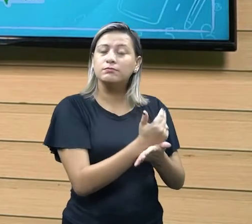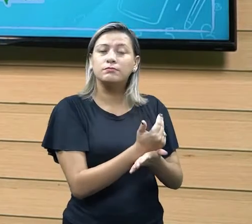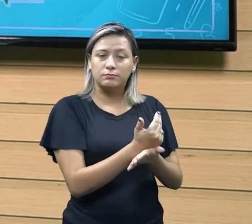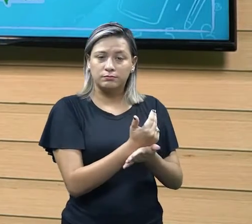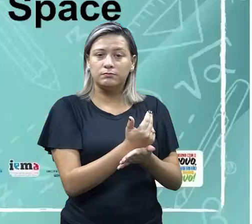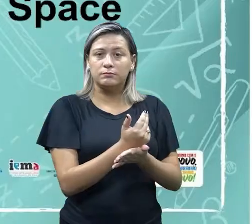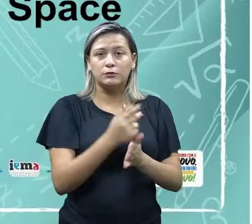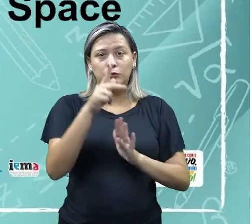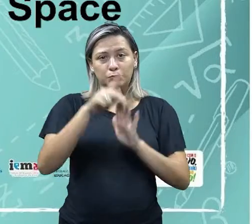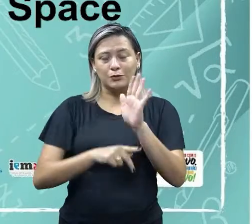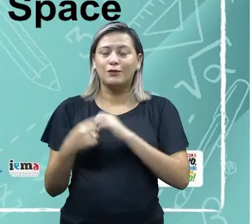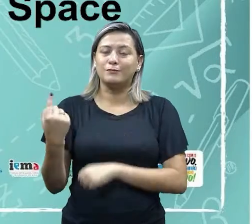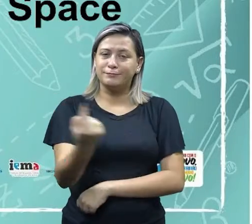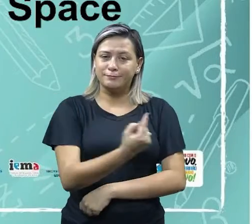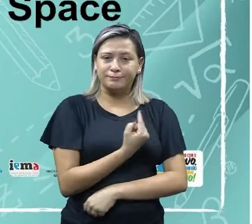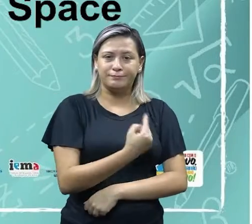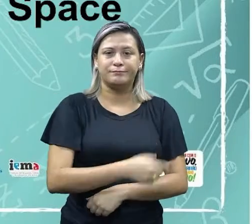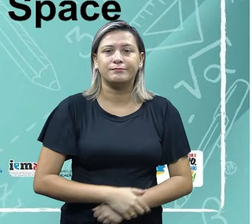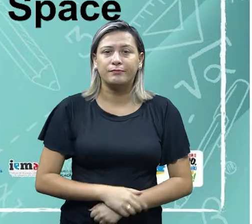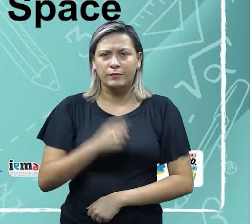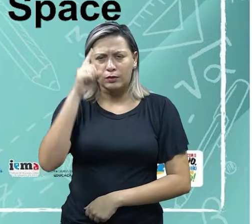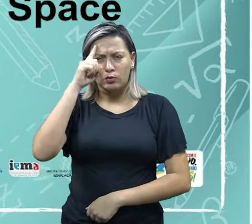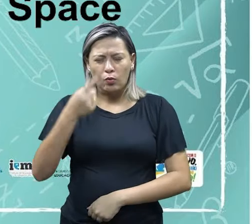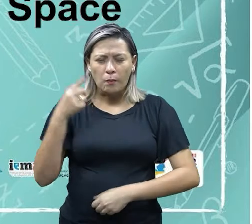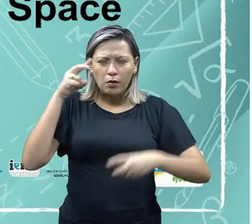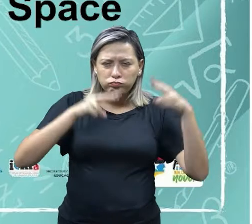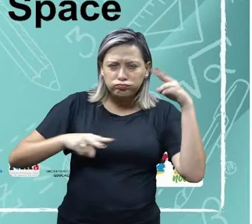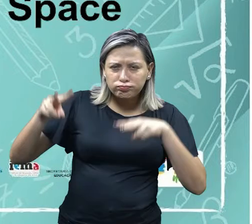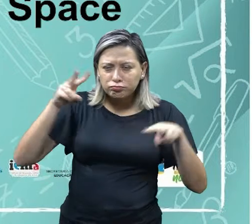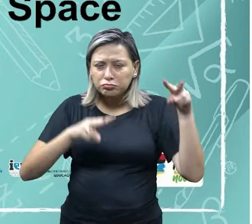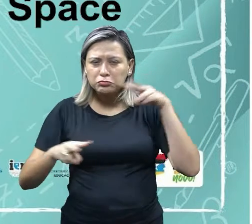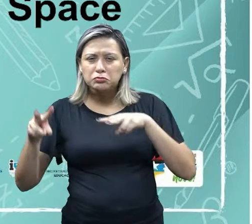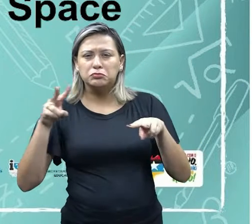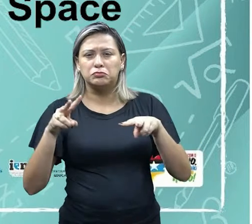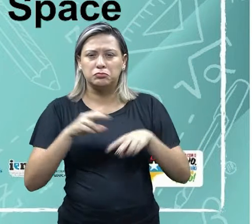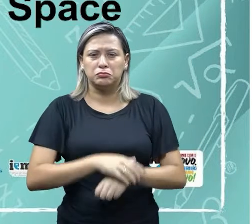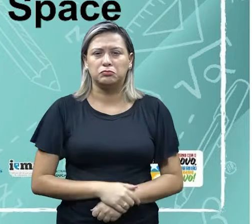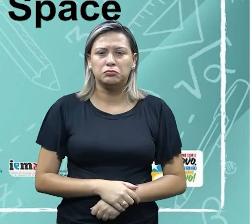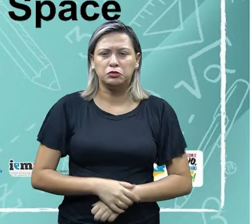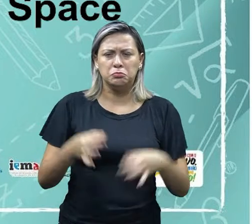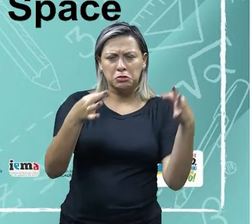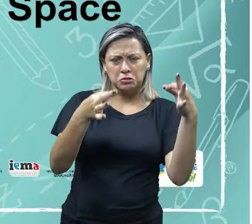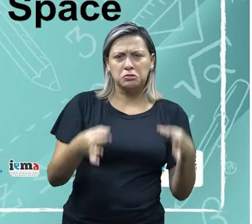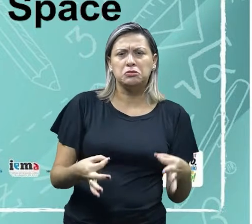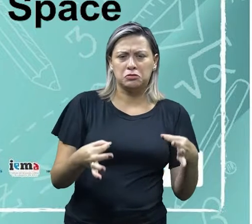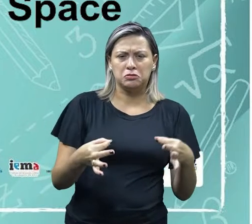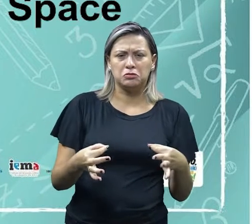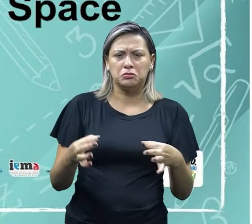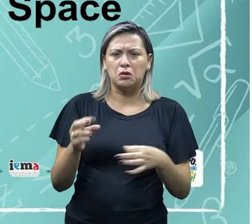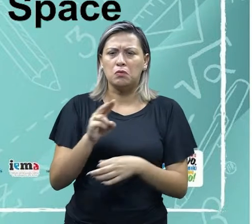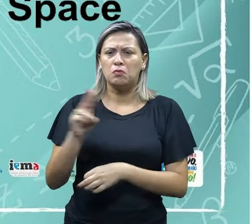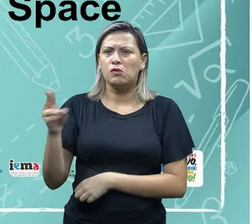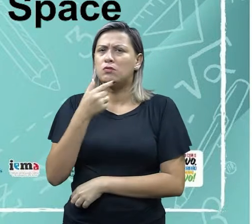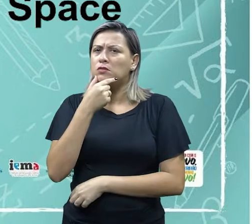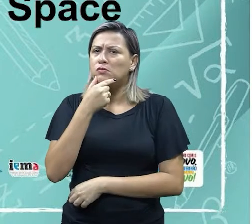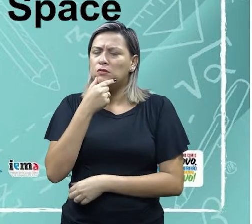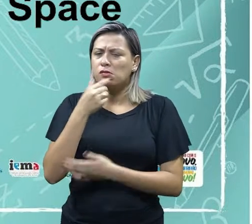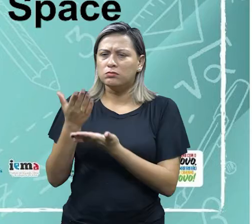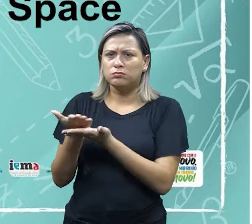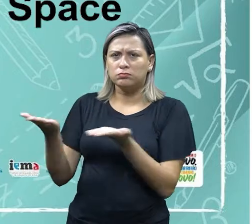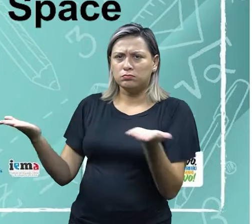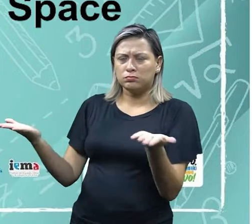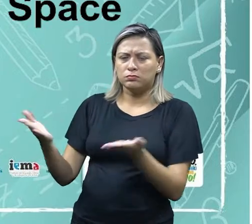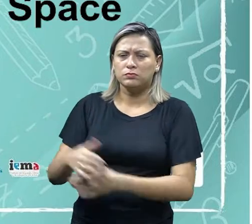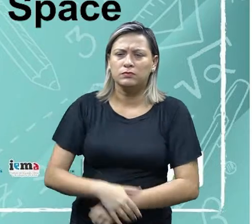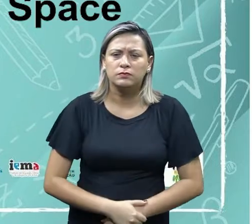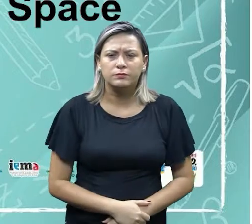nossos projetos. Comandos de visualização, comandos de precisão, Draft Settings e Model Space